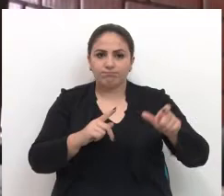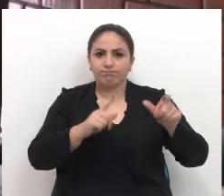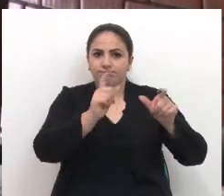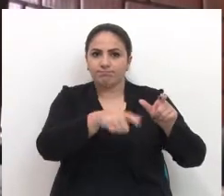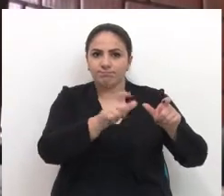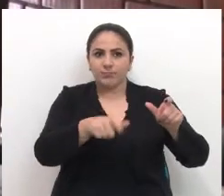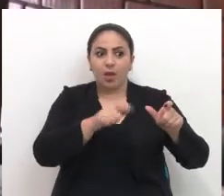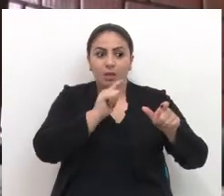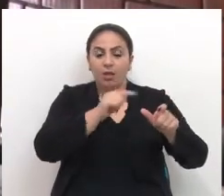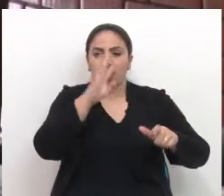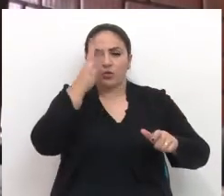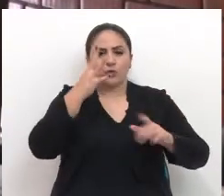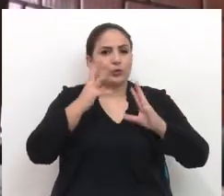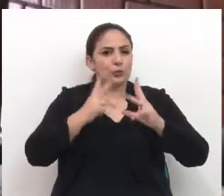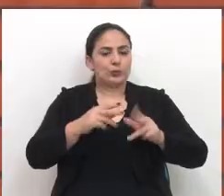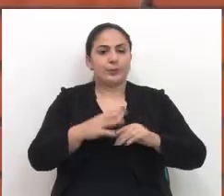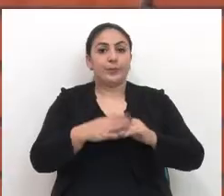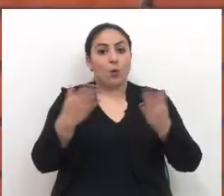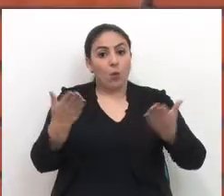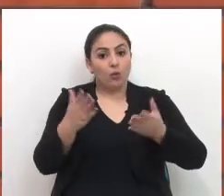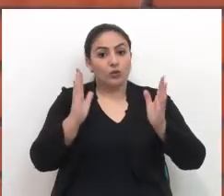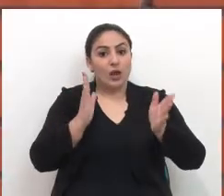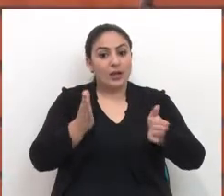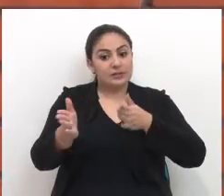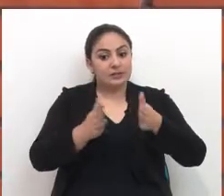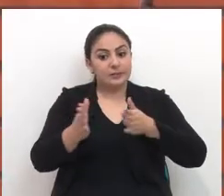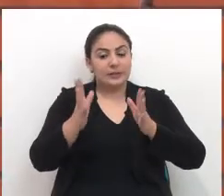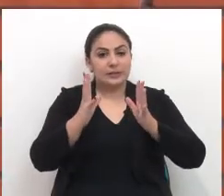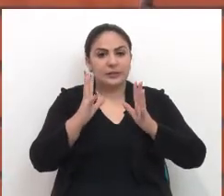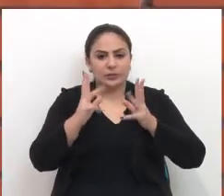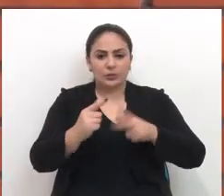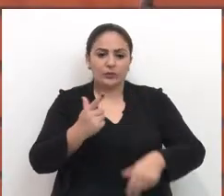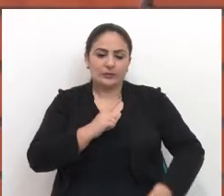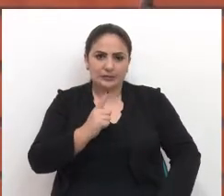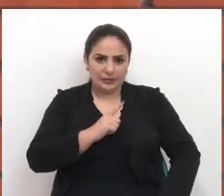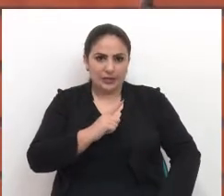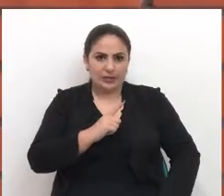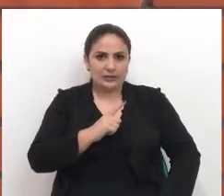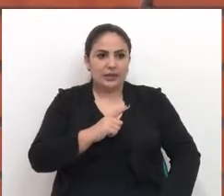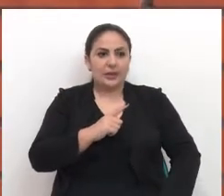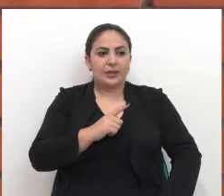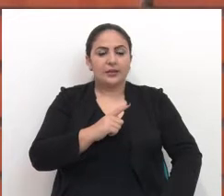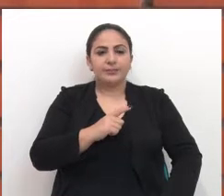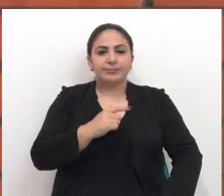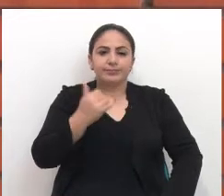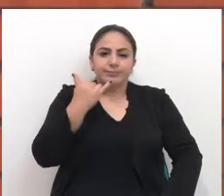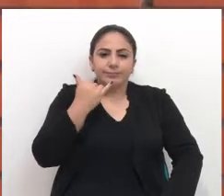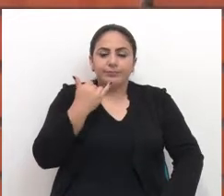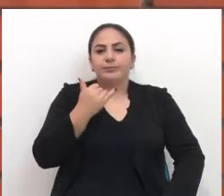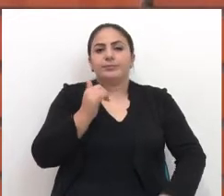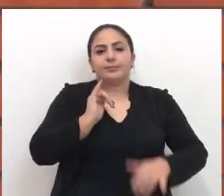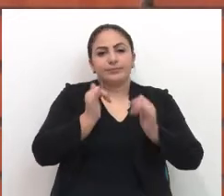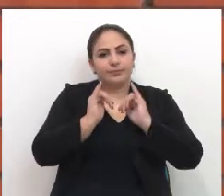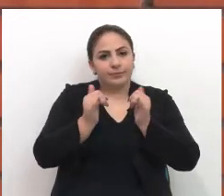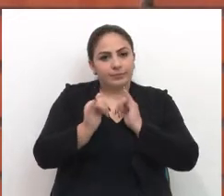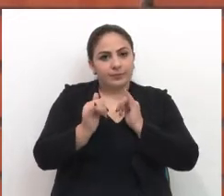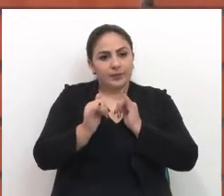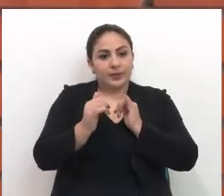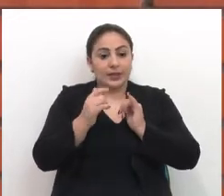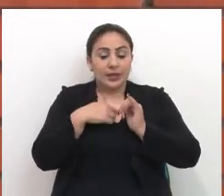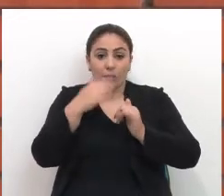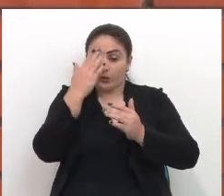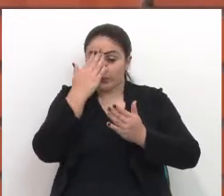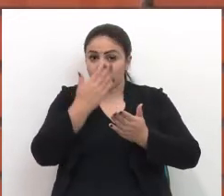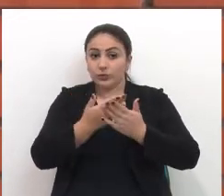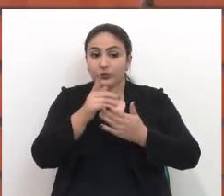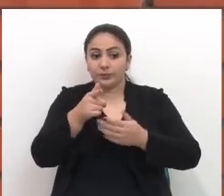despachantes e os despachantes resolviam tudo. Hoje a acessibilidade que todo mundo tem de contatos, de informações, de recursos,